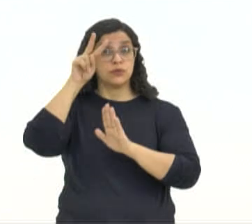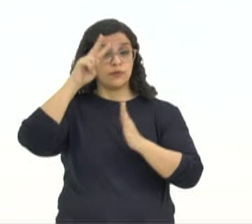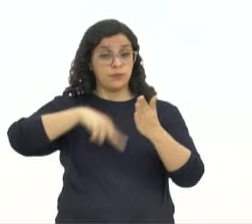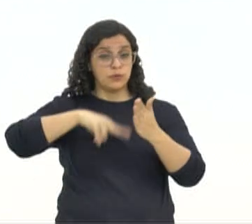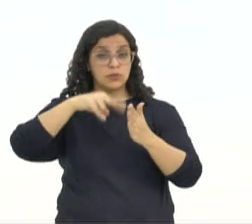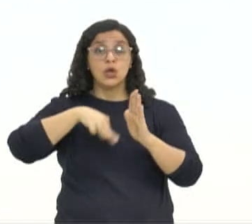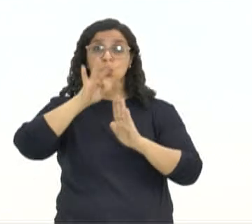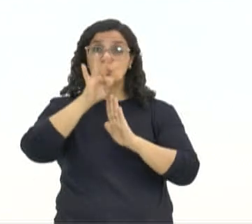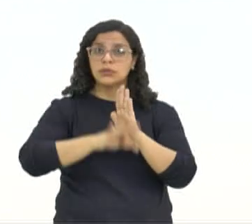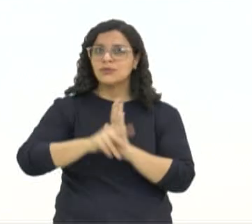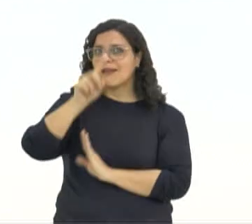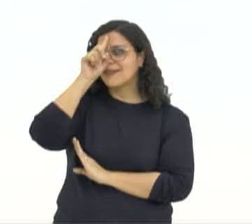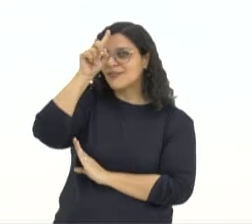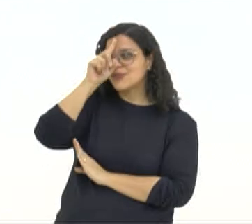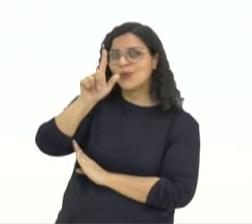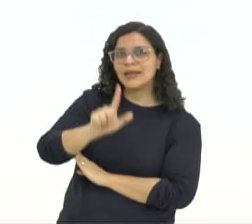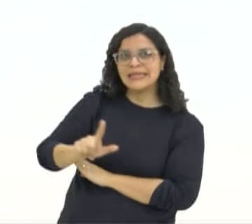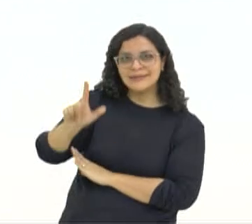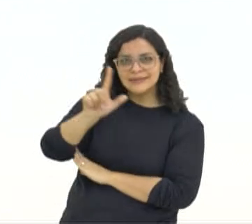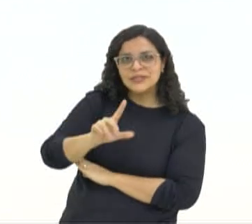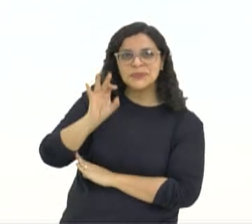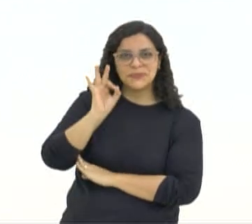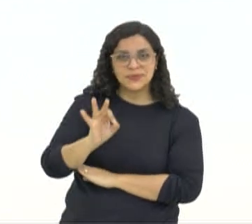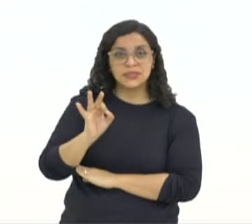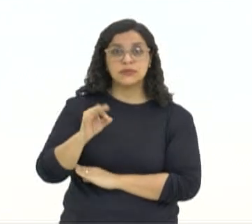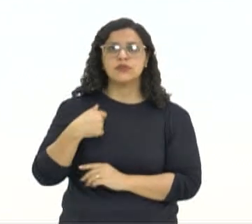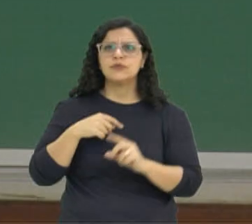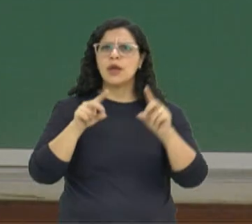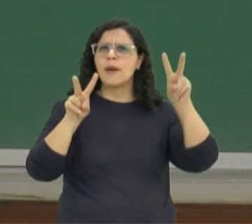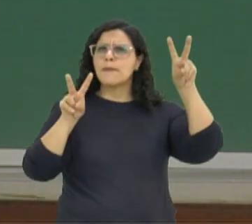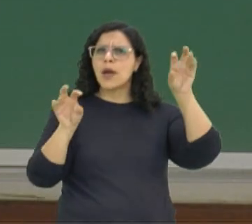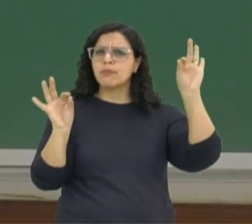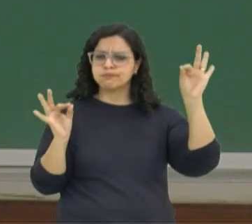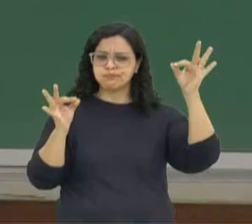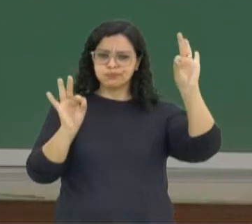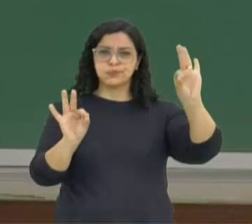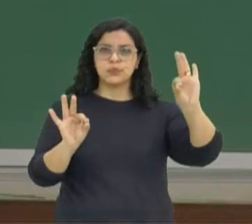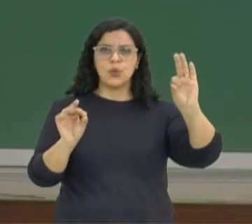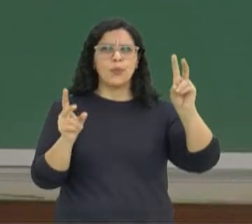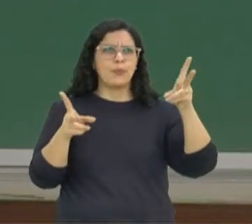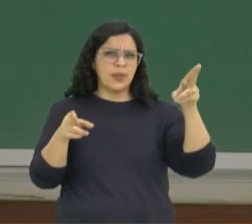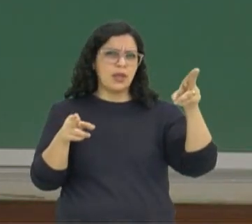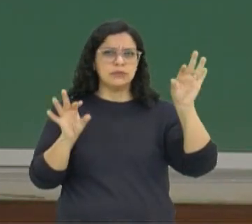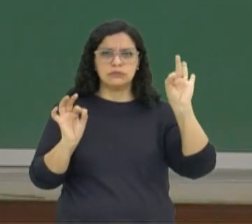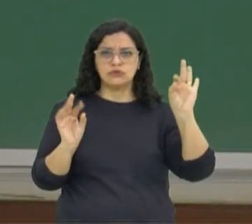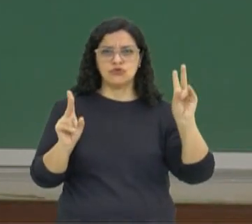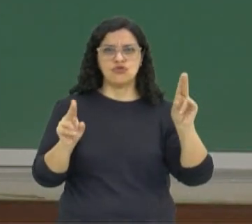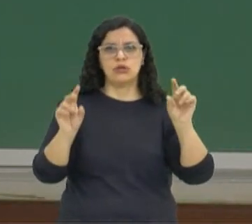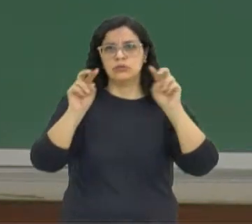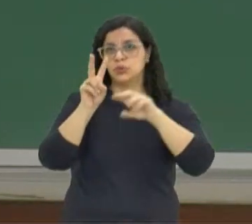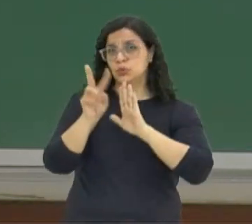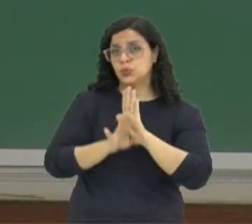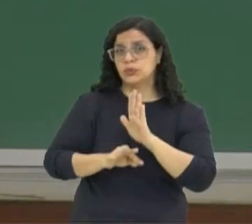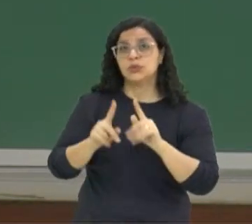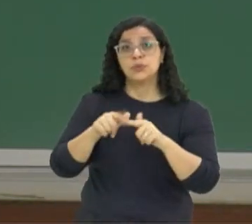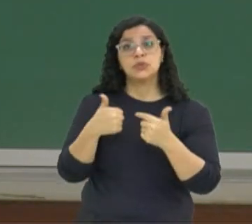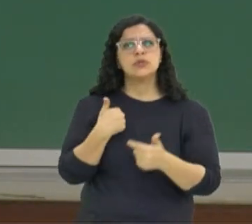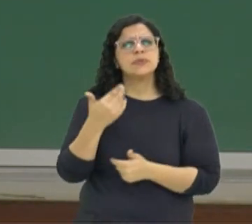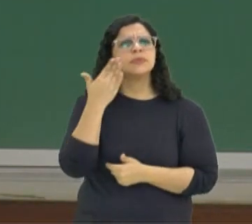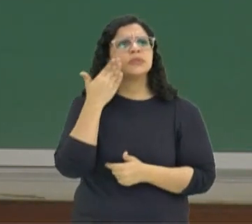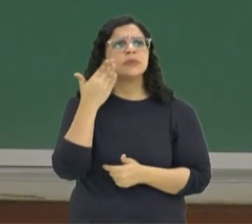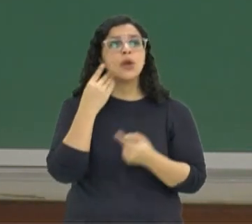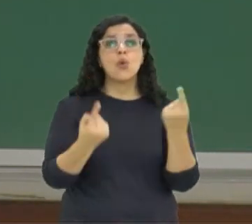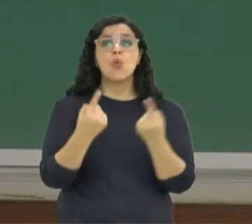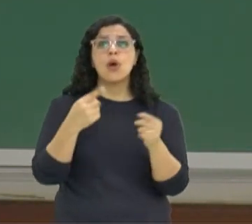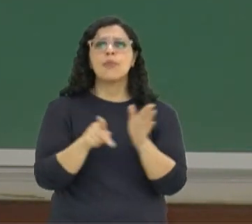texto que é uma criação literária, né? A gente vai ler um fragmento dessa criação, na verdade, né? E aí a gente precisa saber